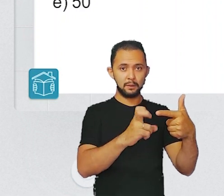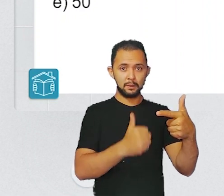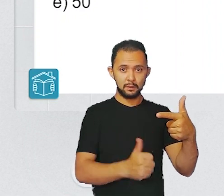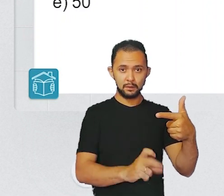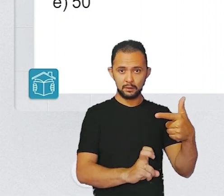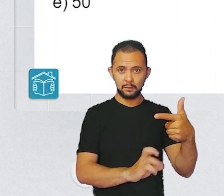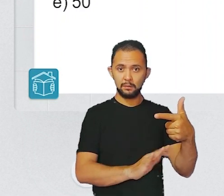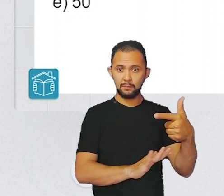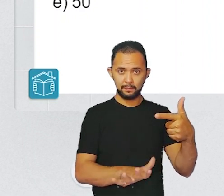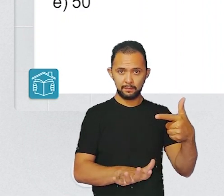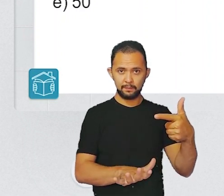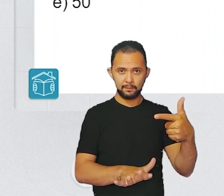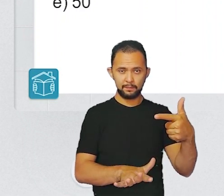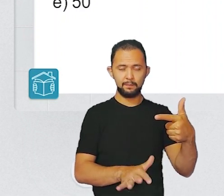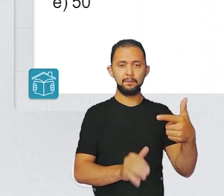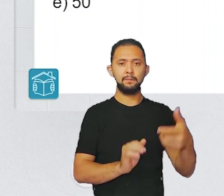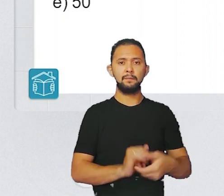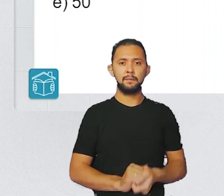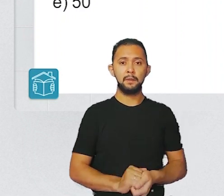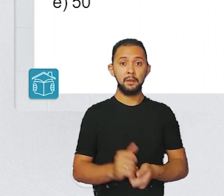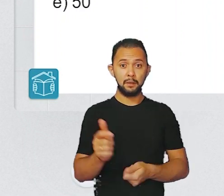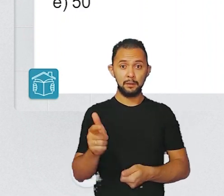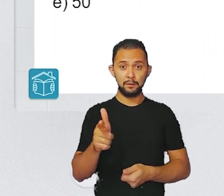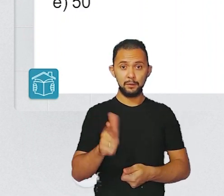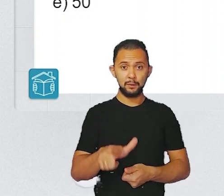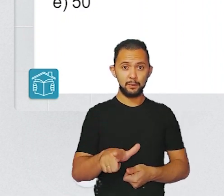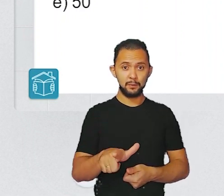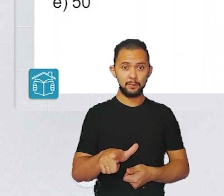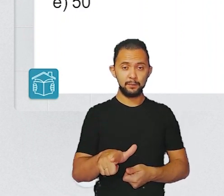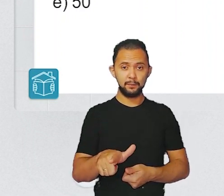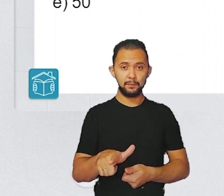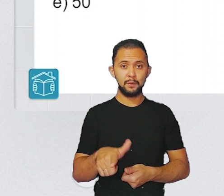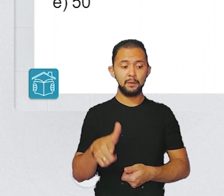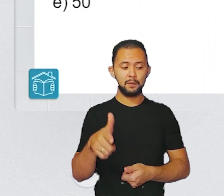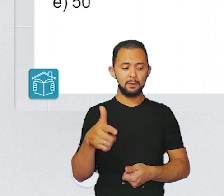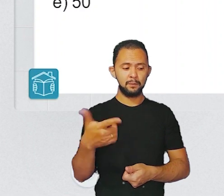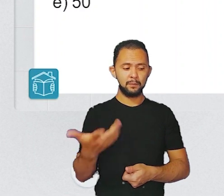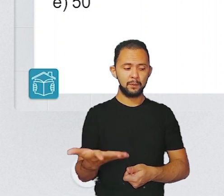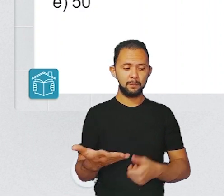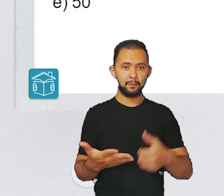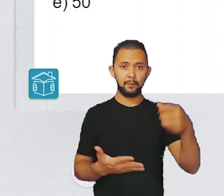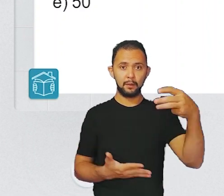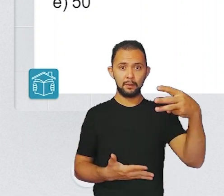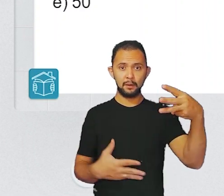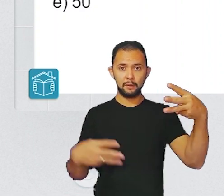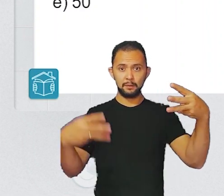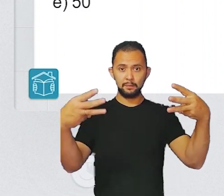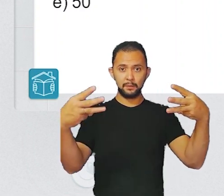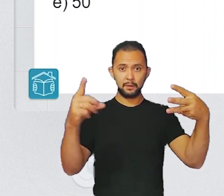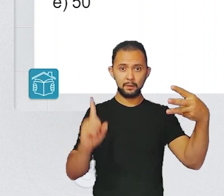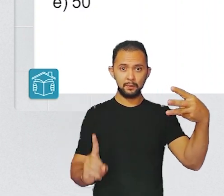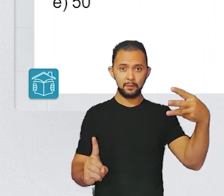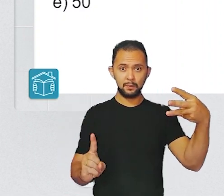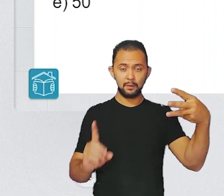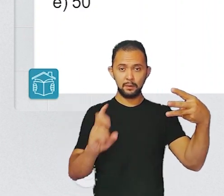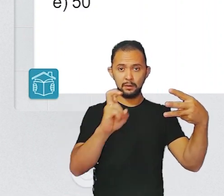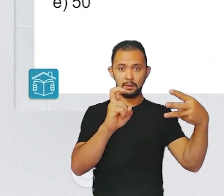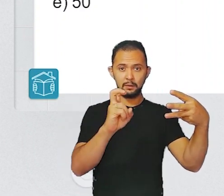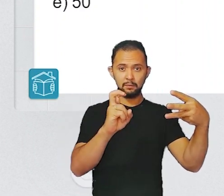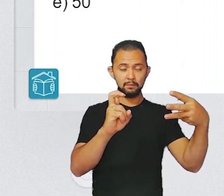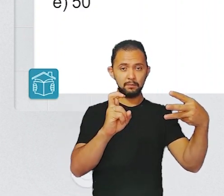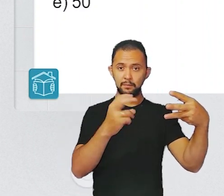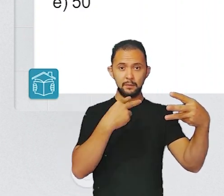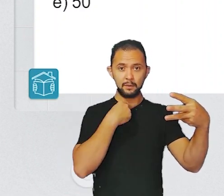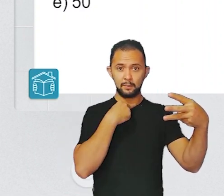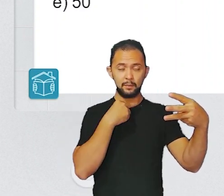dá exato, né? Então, vamos repetir o 15. Agora, a gente vai para o 3. 3 dividido por 3 é 1. 5 não